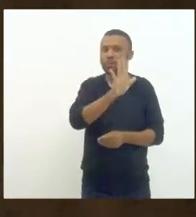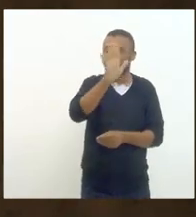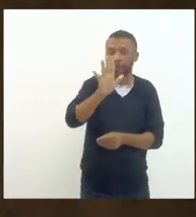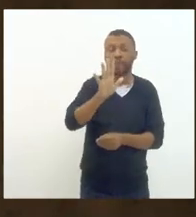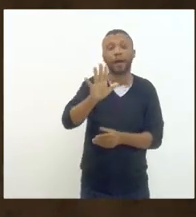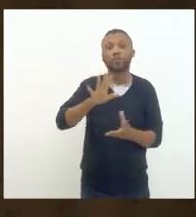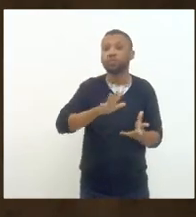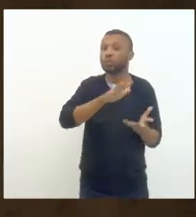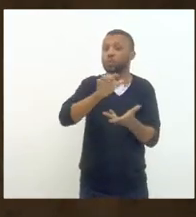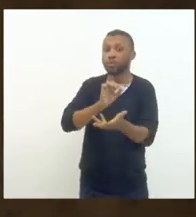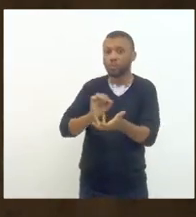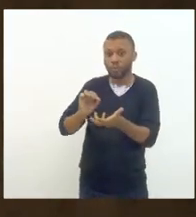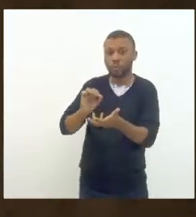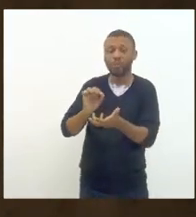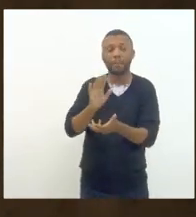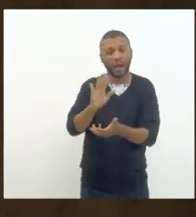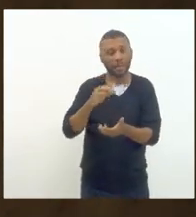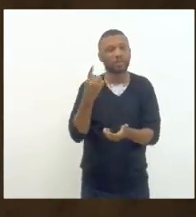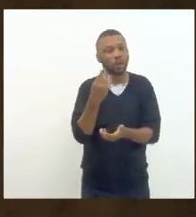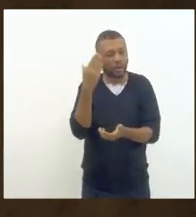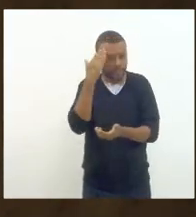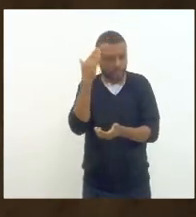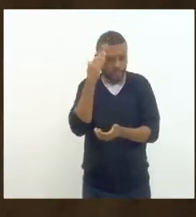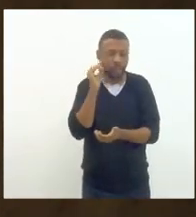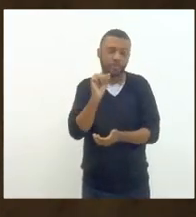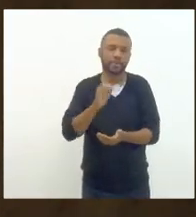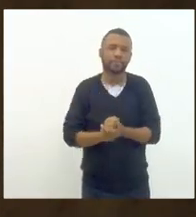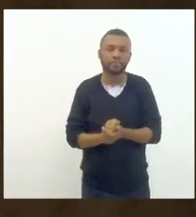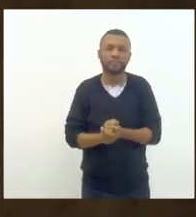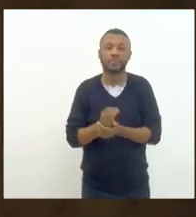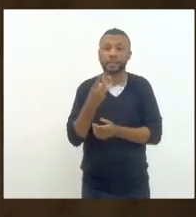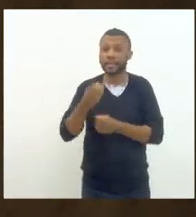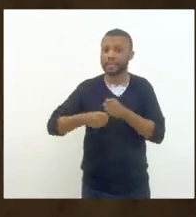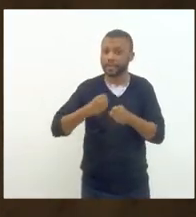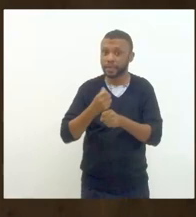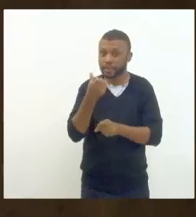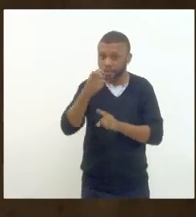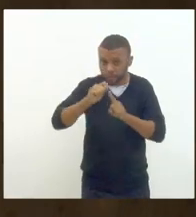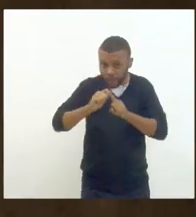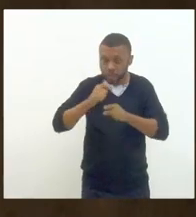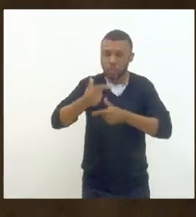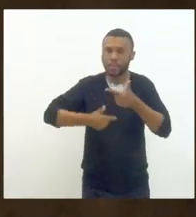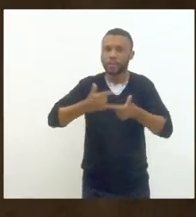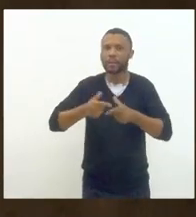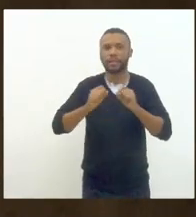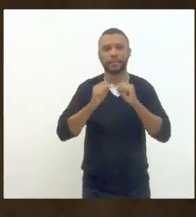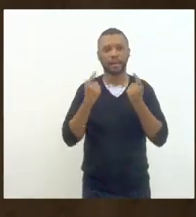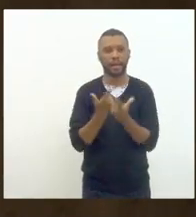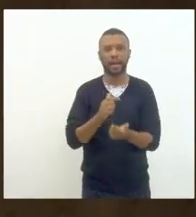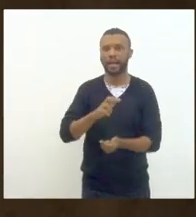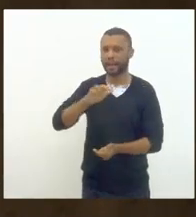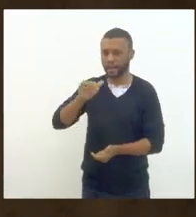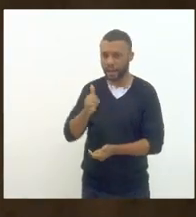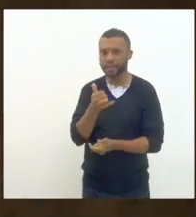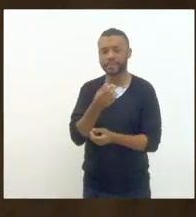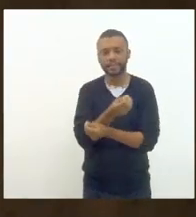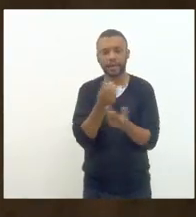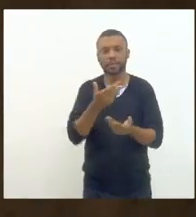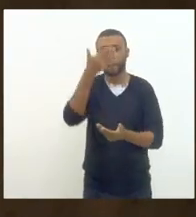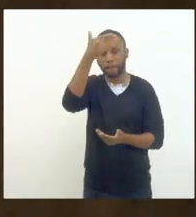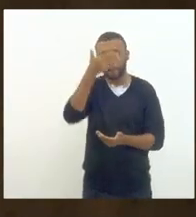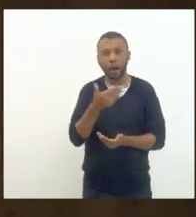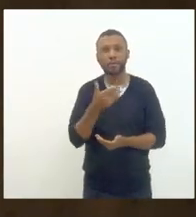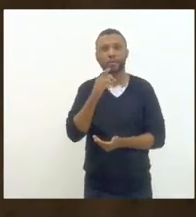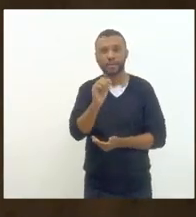no mundo, apesar disso tudo, nesses 3 anos e meio que estou aqui, a Alerge tem dado provas de que